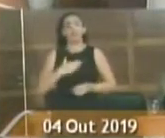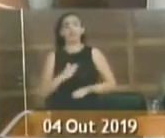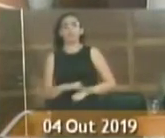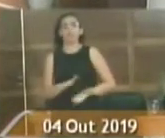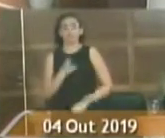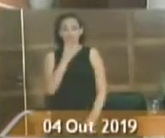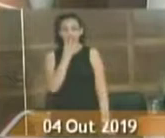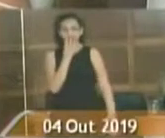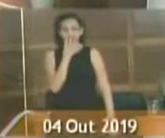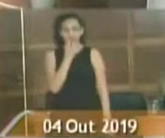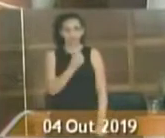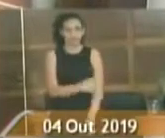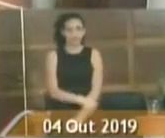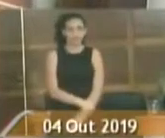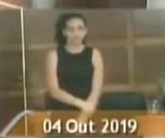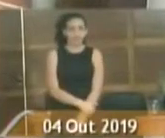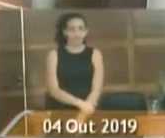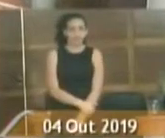né?